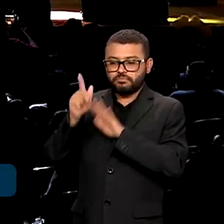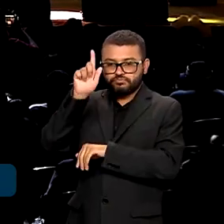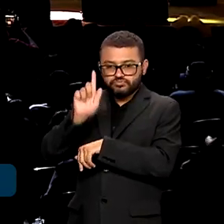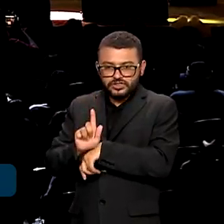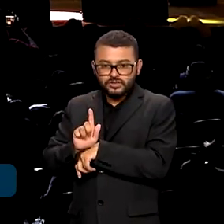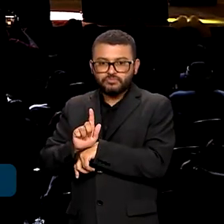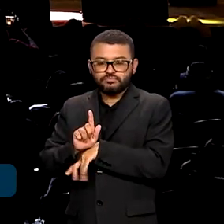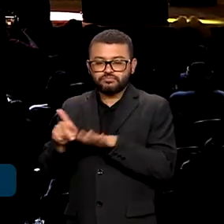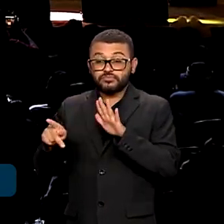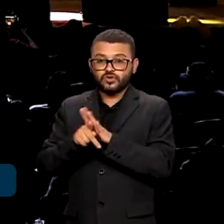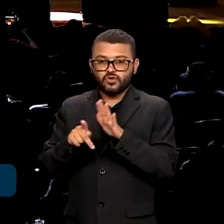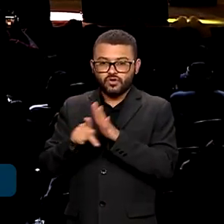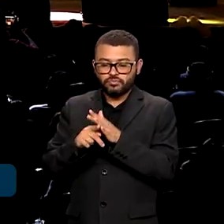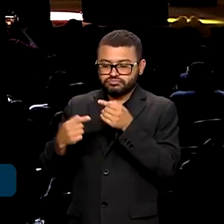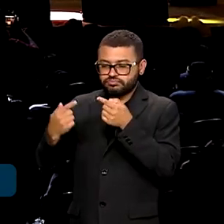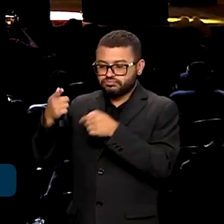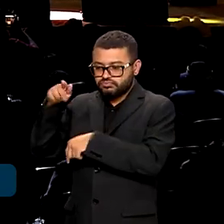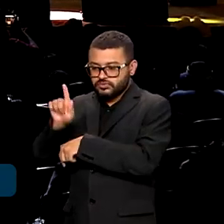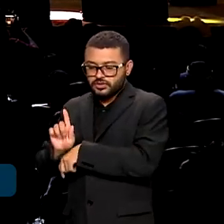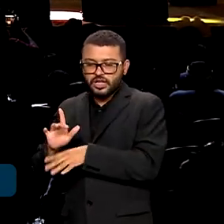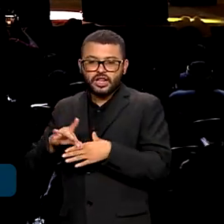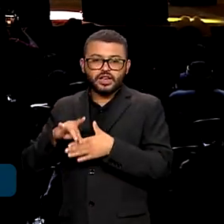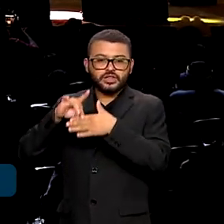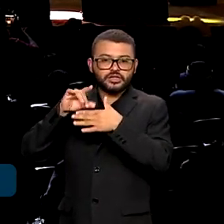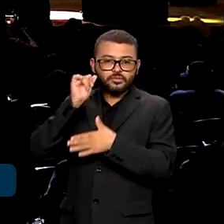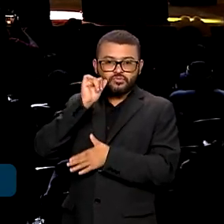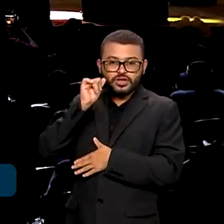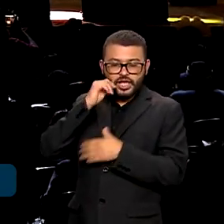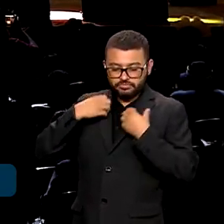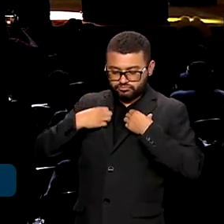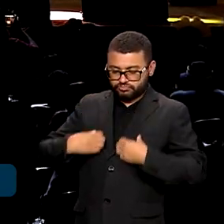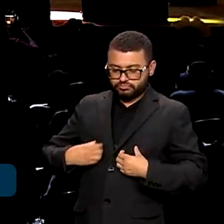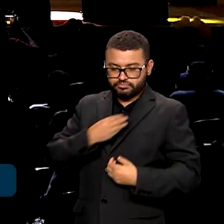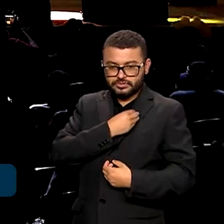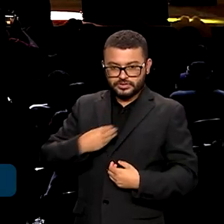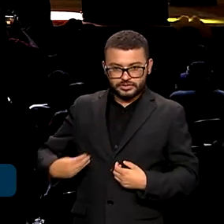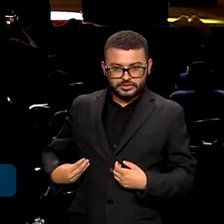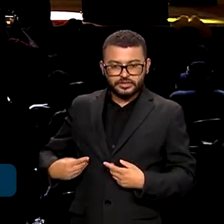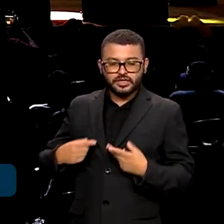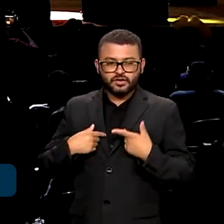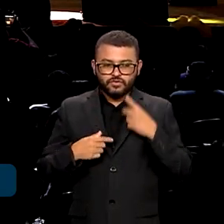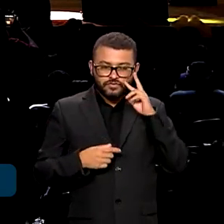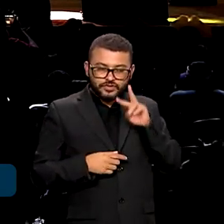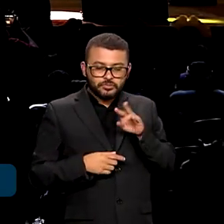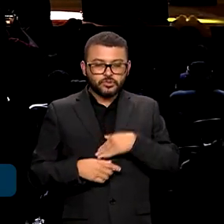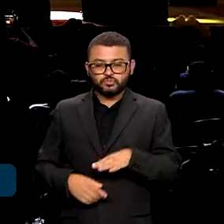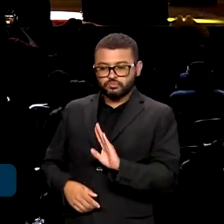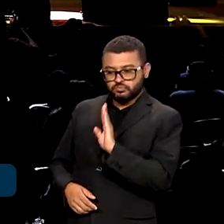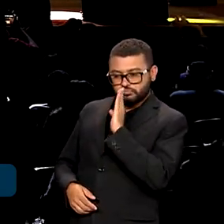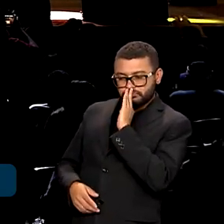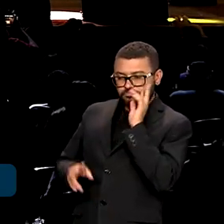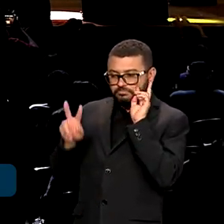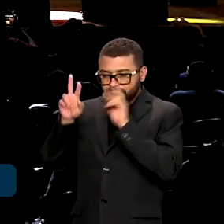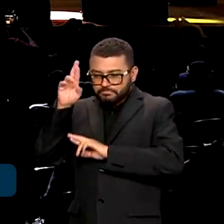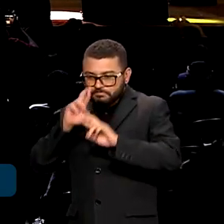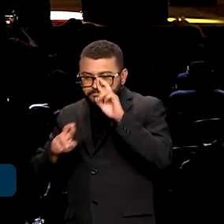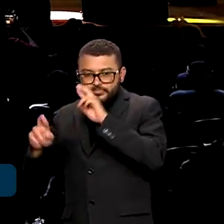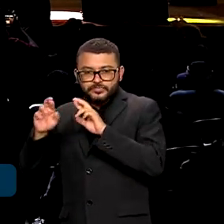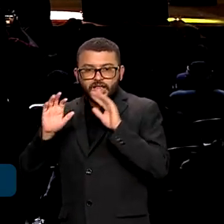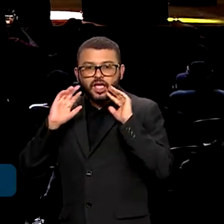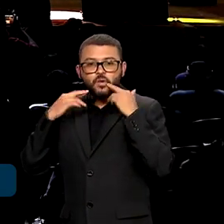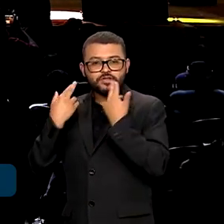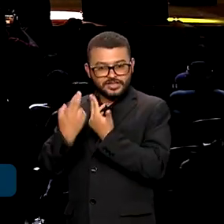autogestionadas. Vi a plenária liderada pela ministra Cida. Fiquei lá no final quietinho vendo a